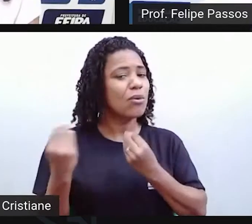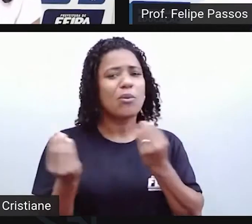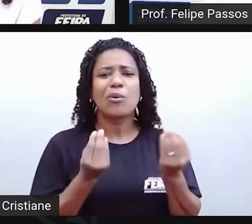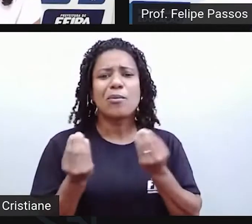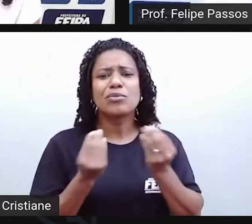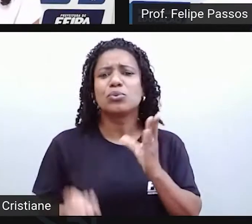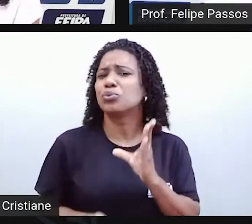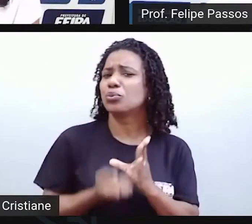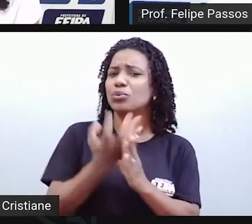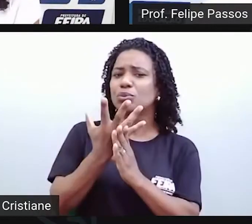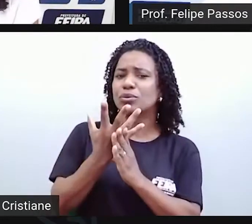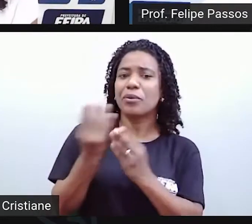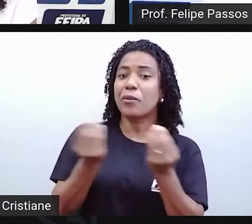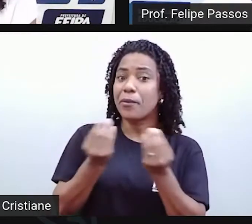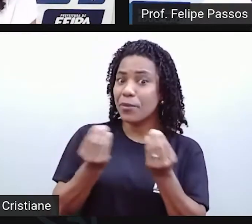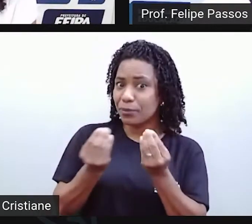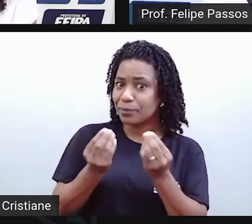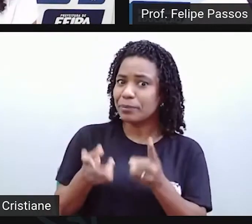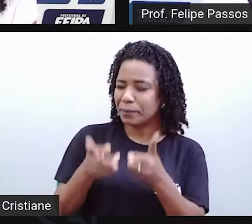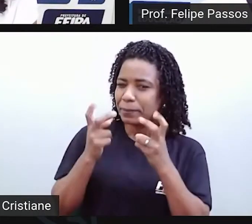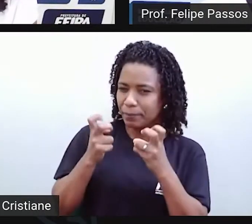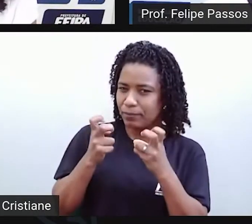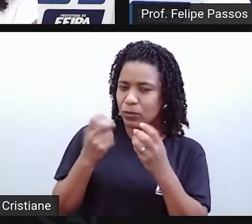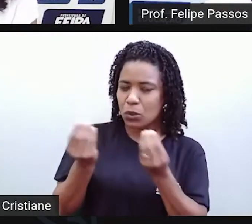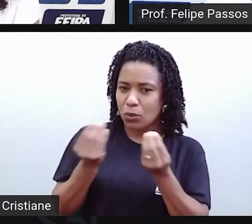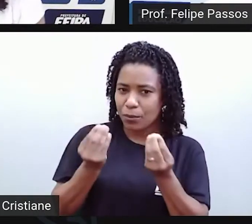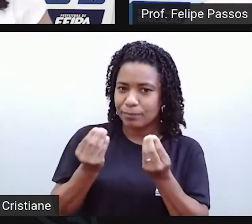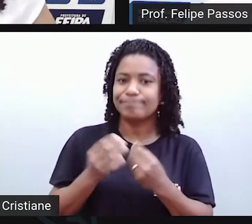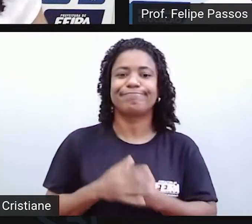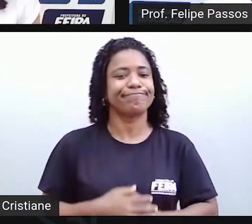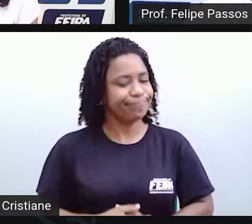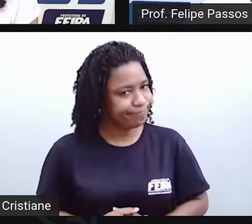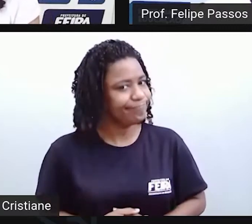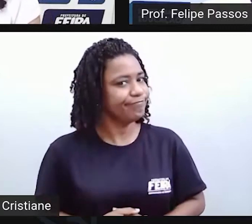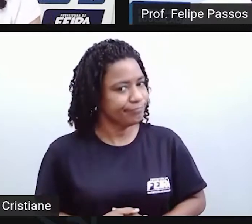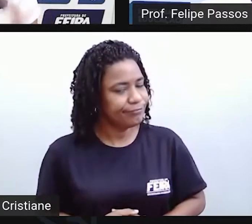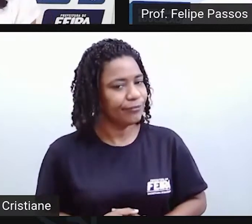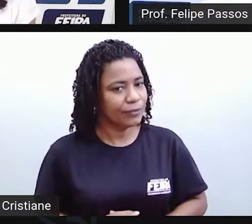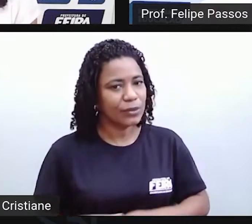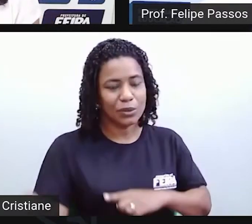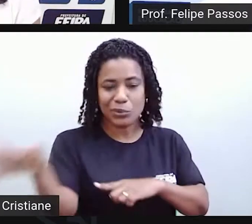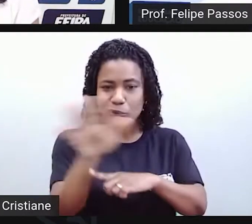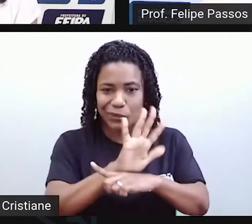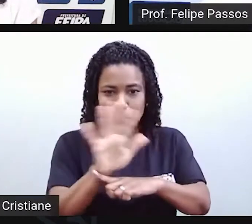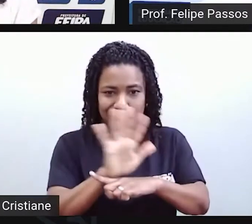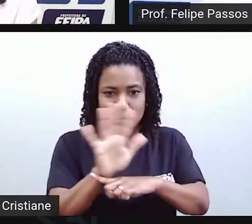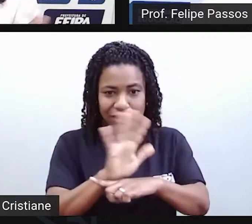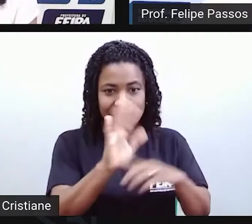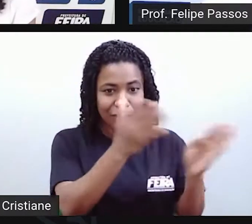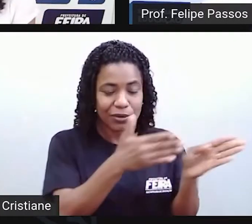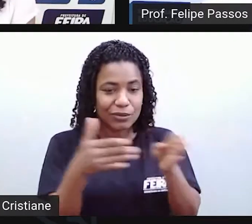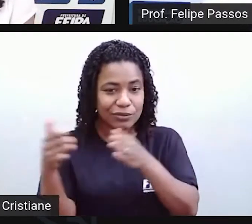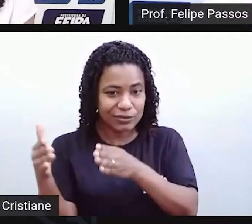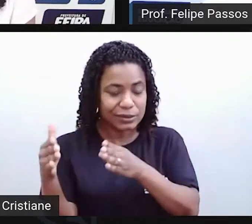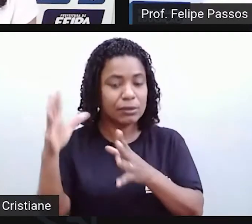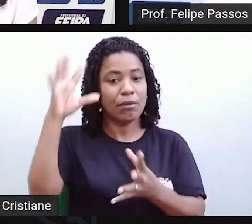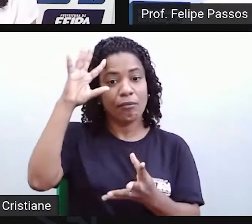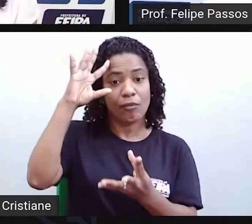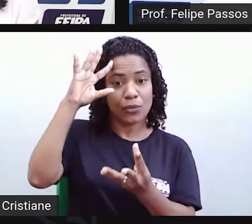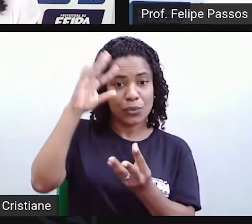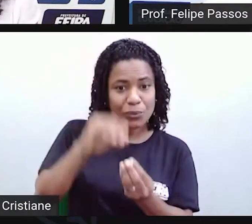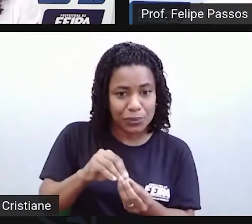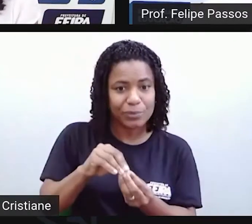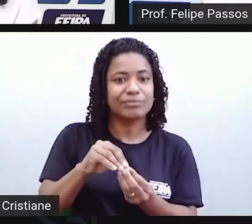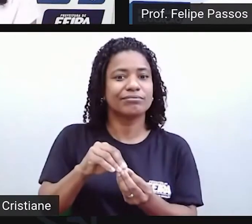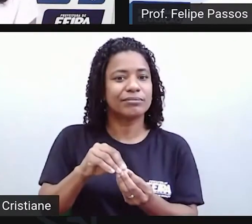dia? Felipe, o vídeo ele resume bem didaticamente o que é